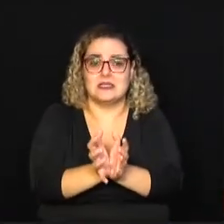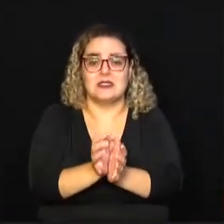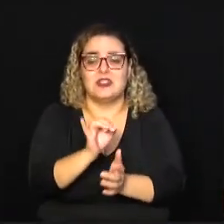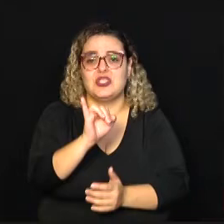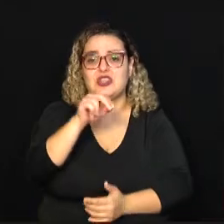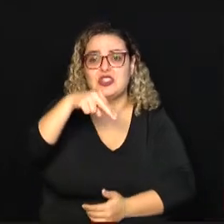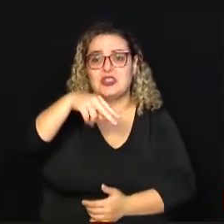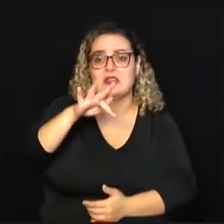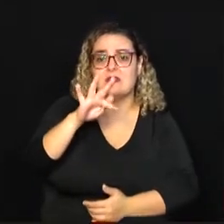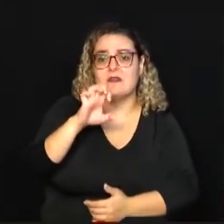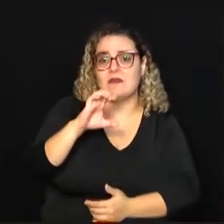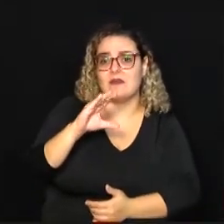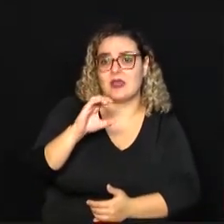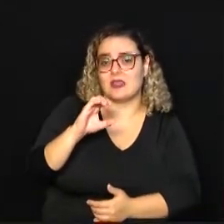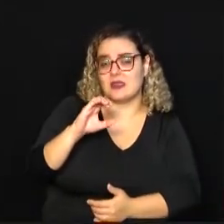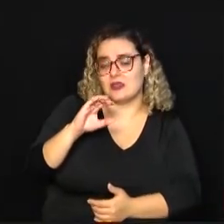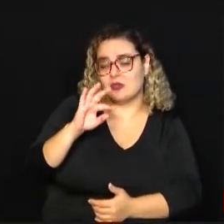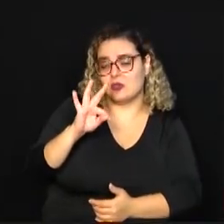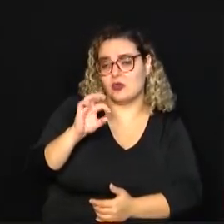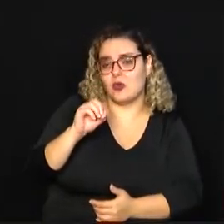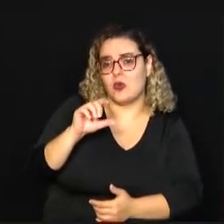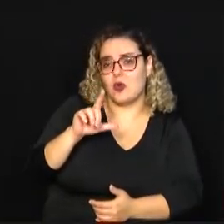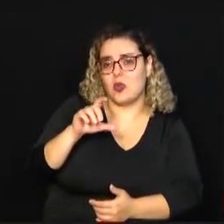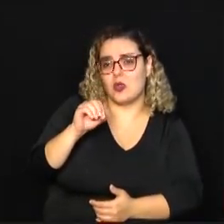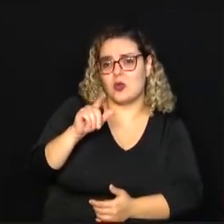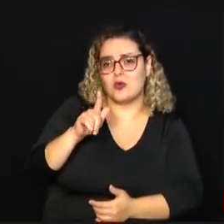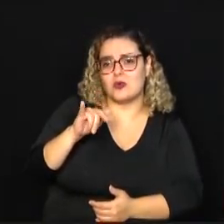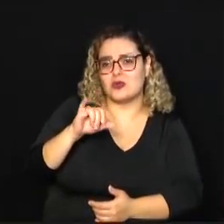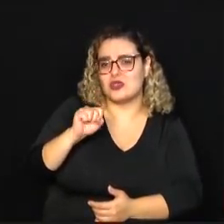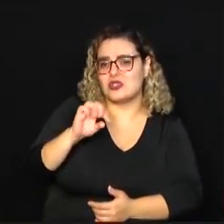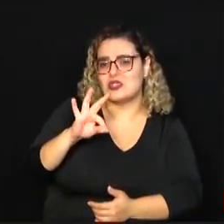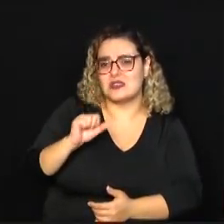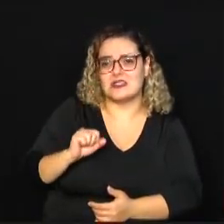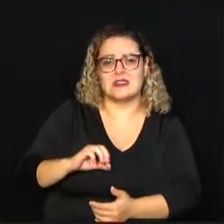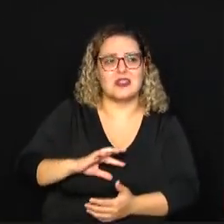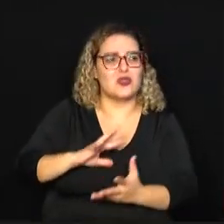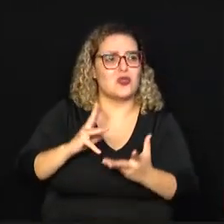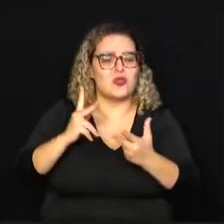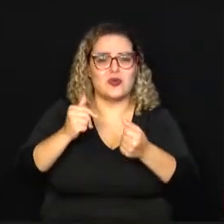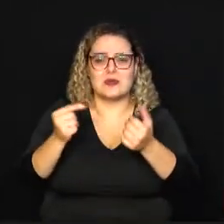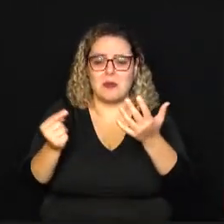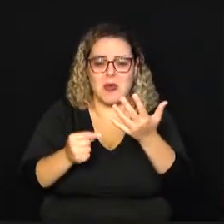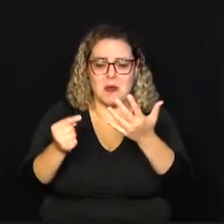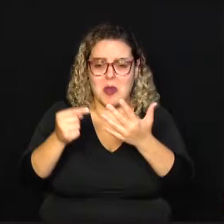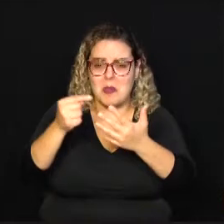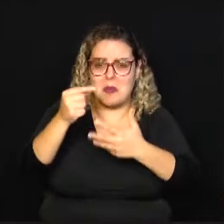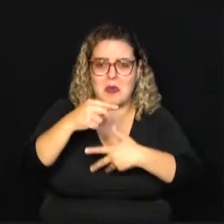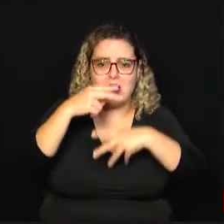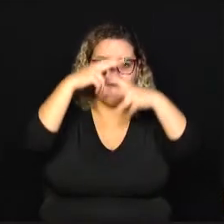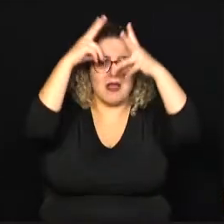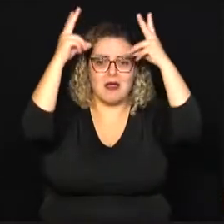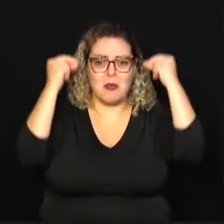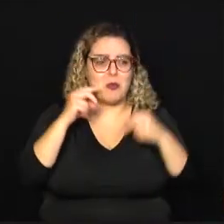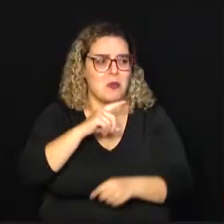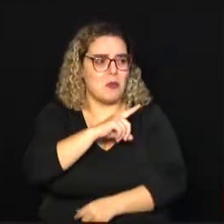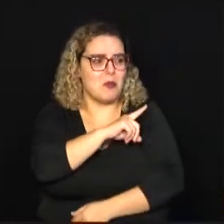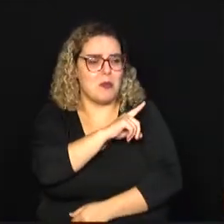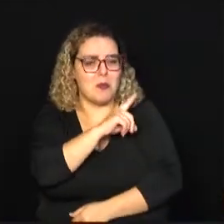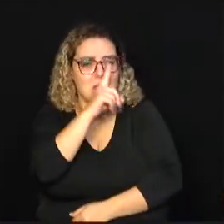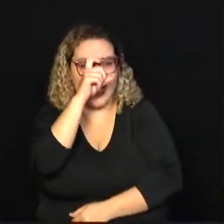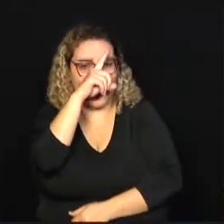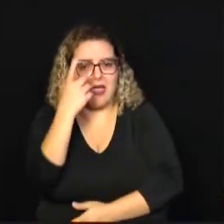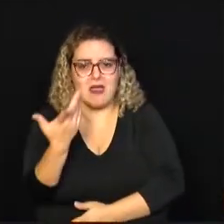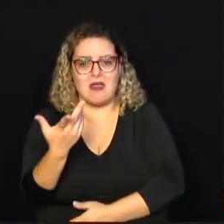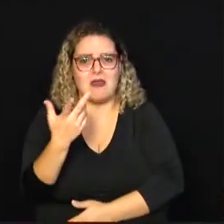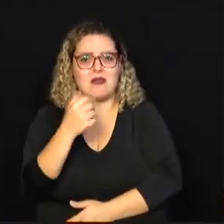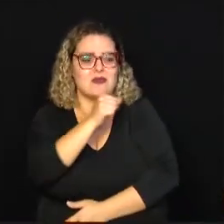infectologistas, sanitaristas, médicos, clínicos, enfermeiros sanitaristas e todas as outras categorias profissionais de especialistas em saúde pública do Brasil,